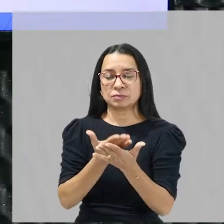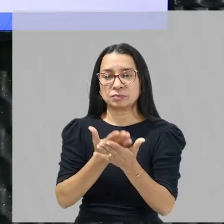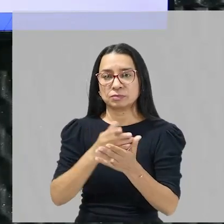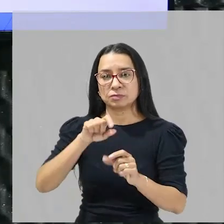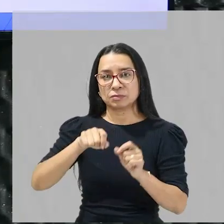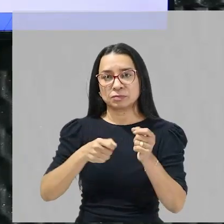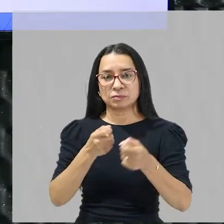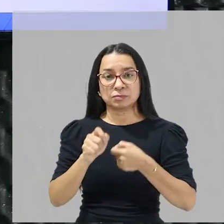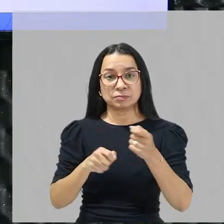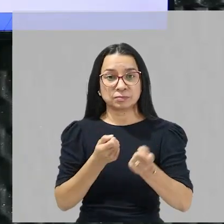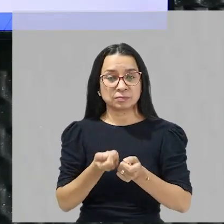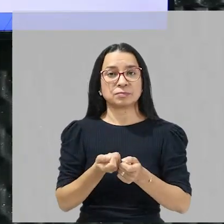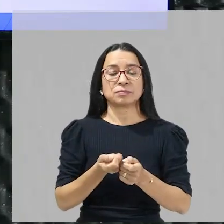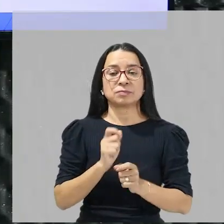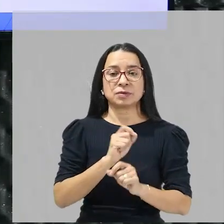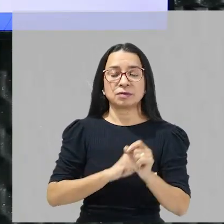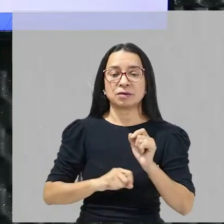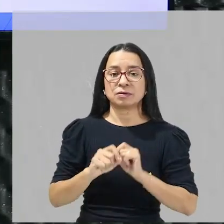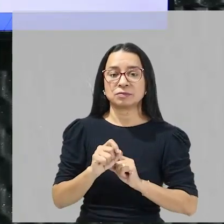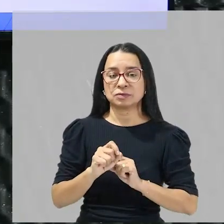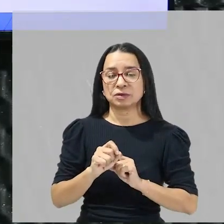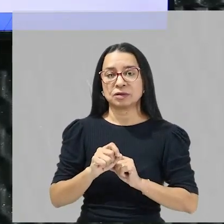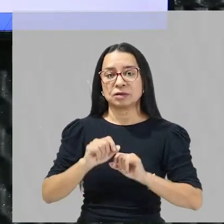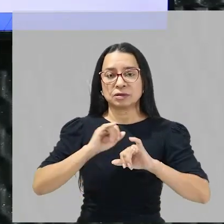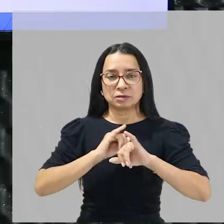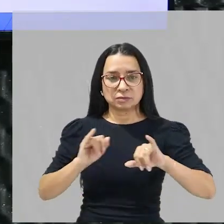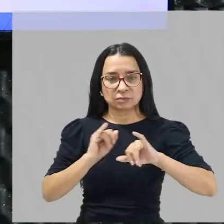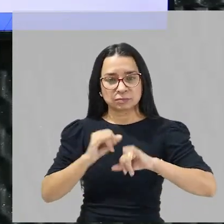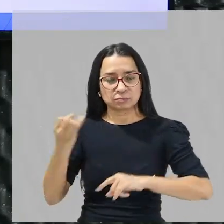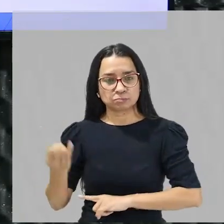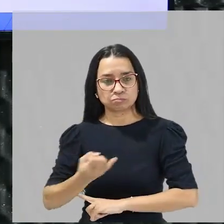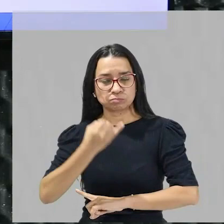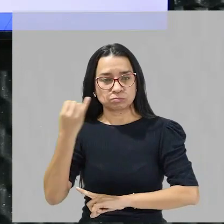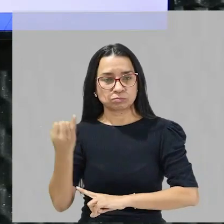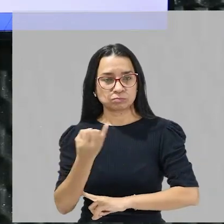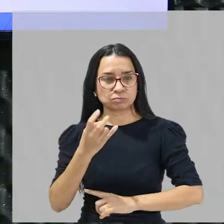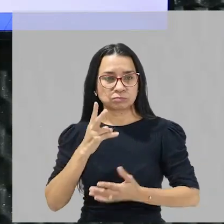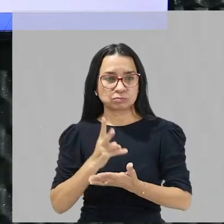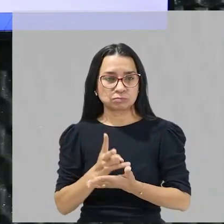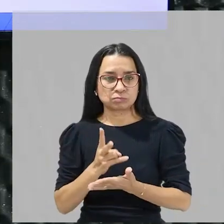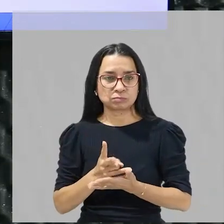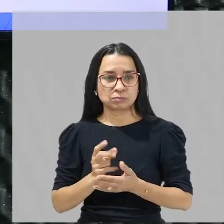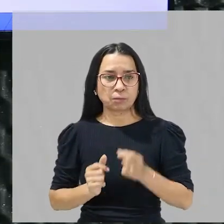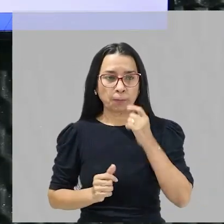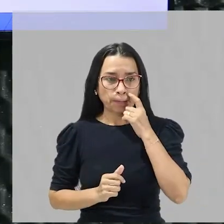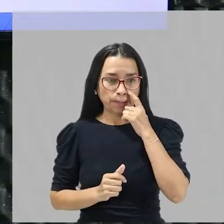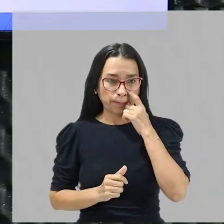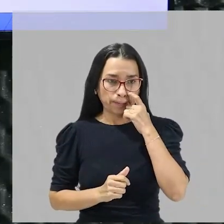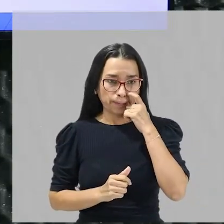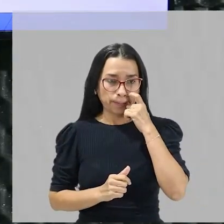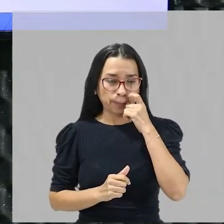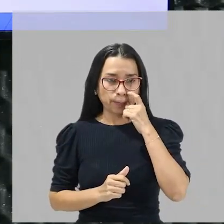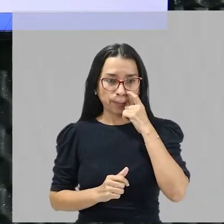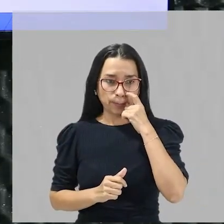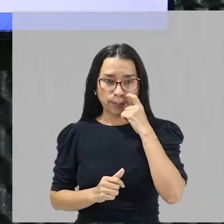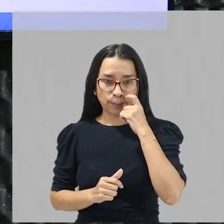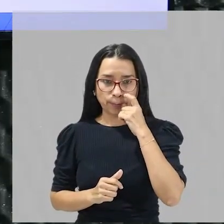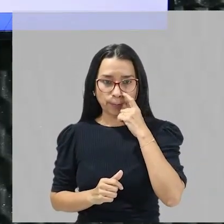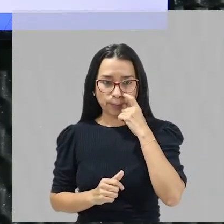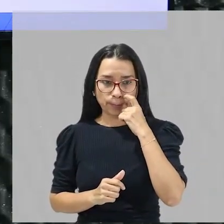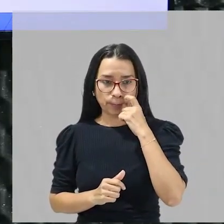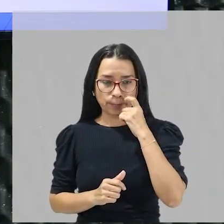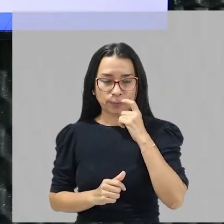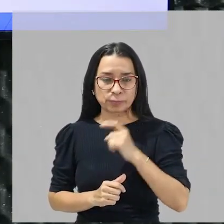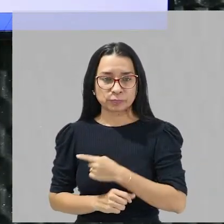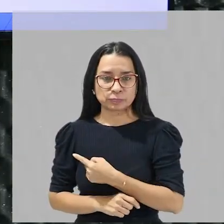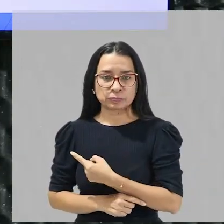importantíssima, concavidade da parábola, tá bom? Então, vamos lá dar prosseguimento, ó. Bhaskara, b ao quadrado, b ao